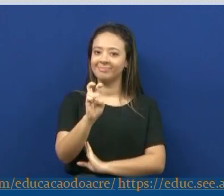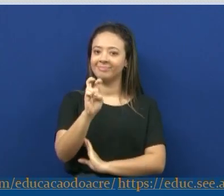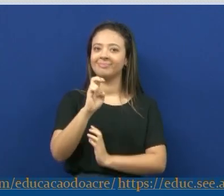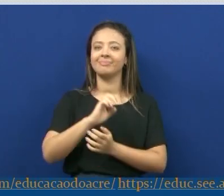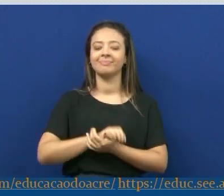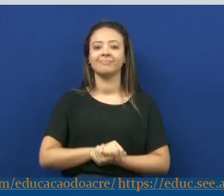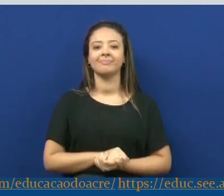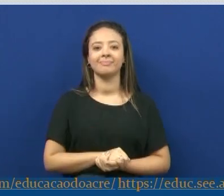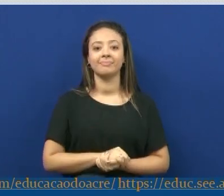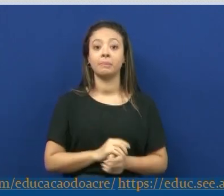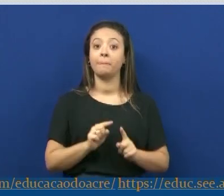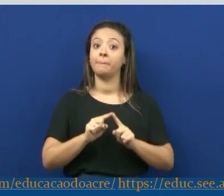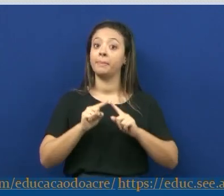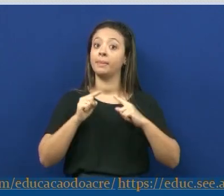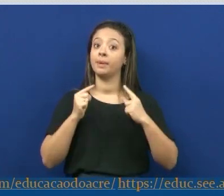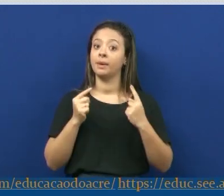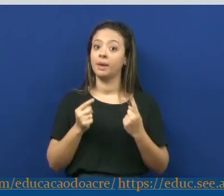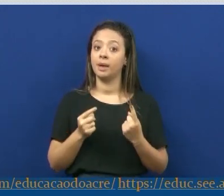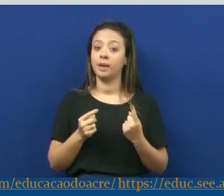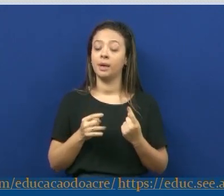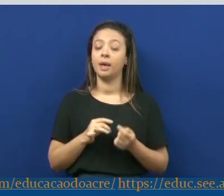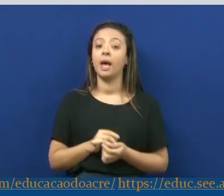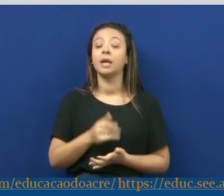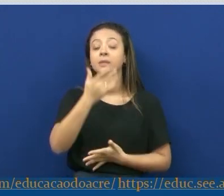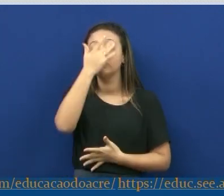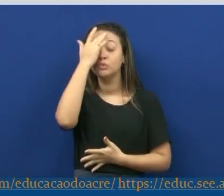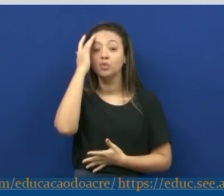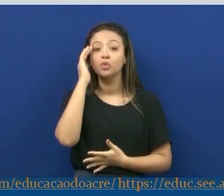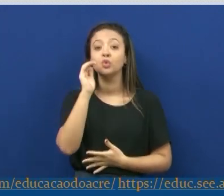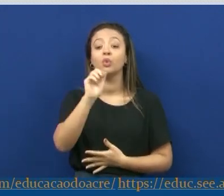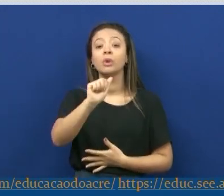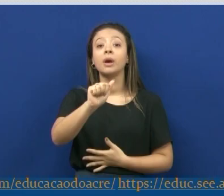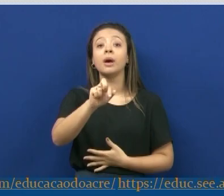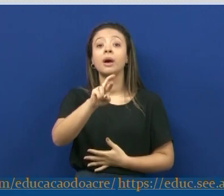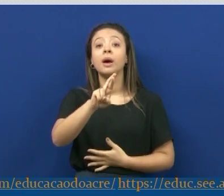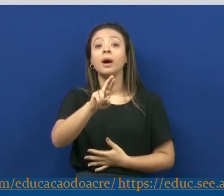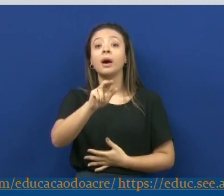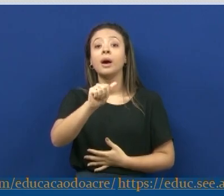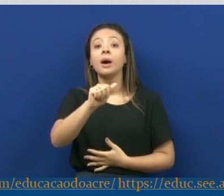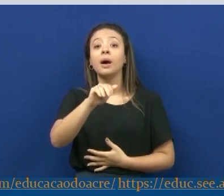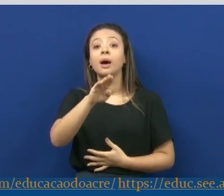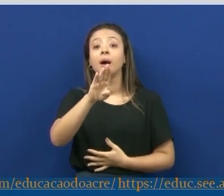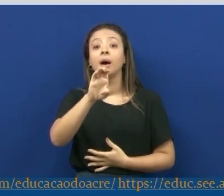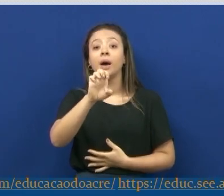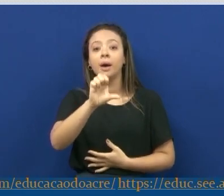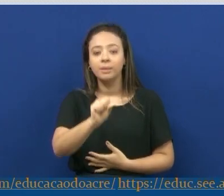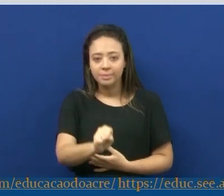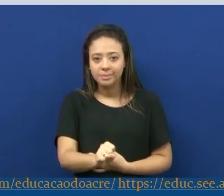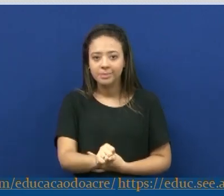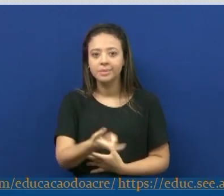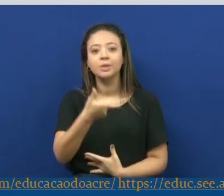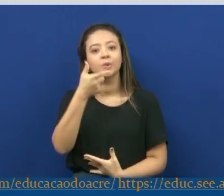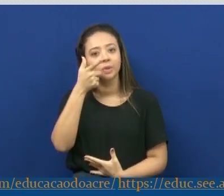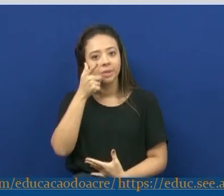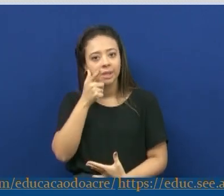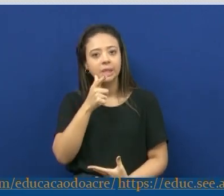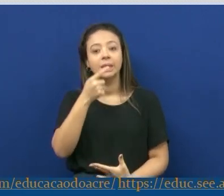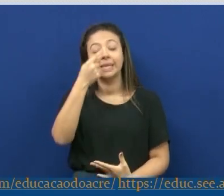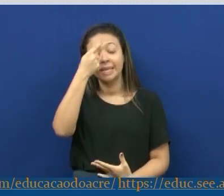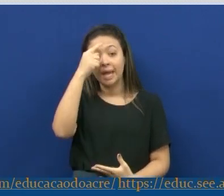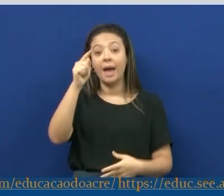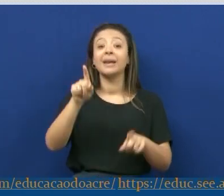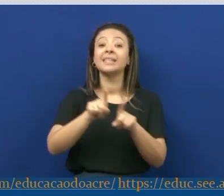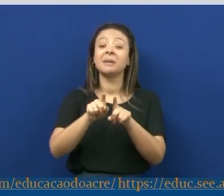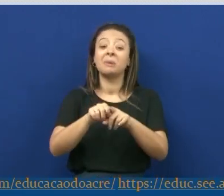Cristo. Mas foi os árabes que difundiram essa forma de contagem e por isso